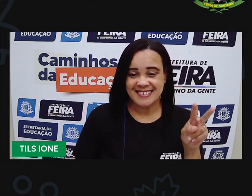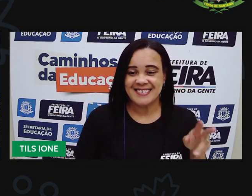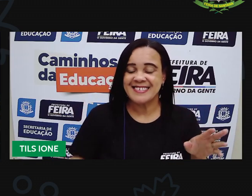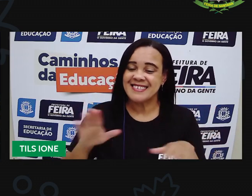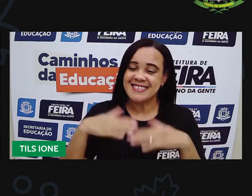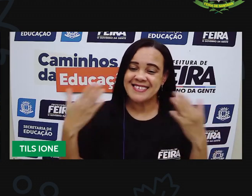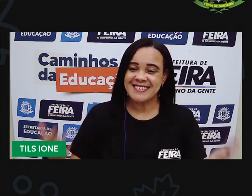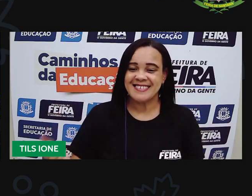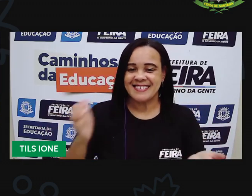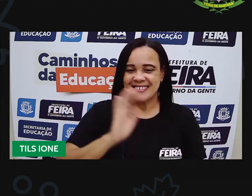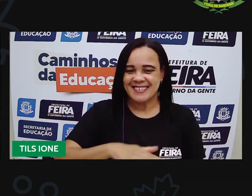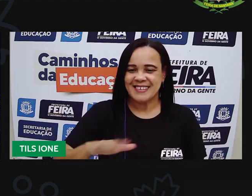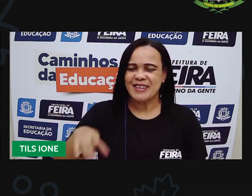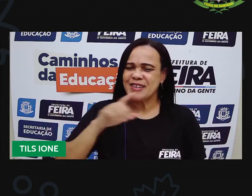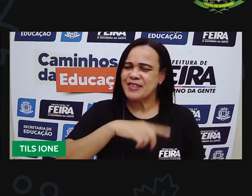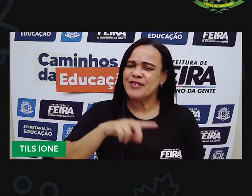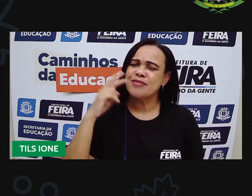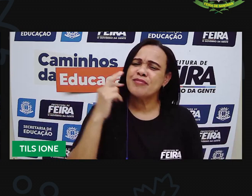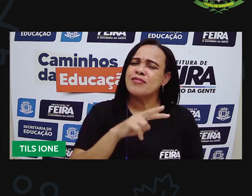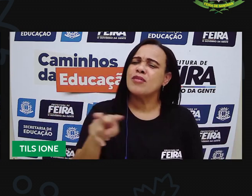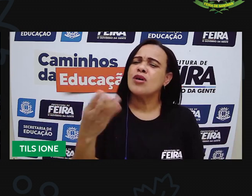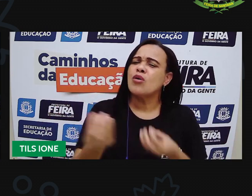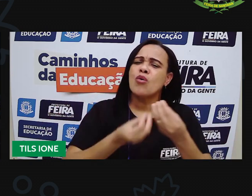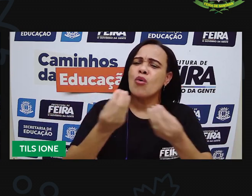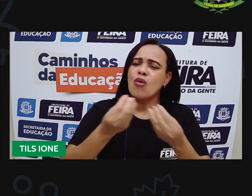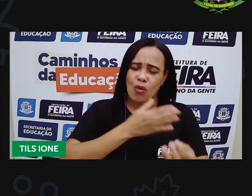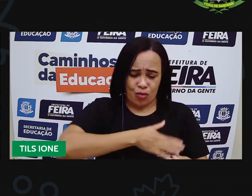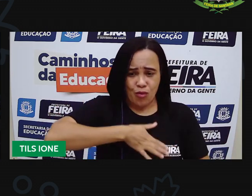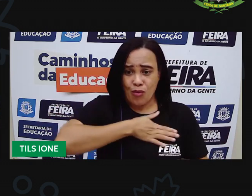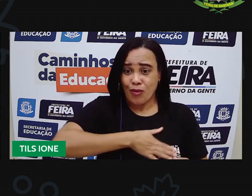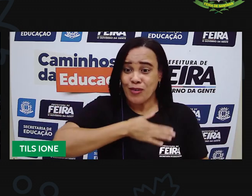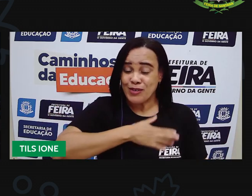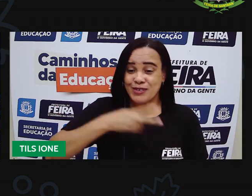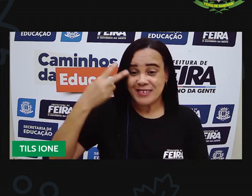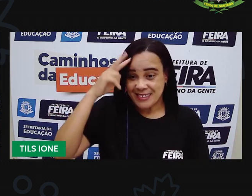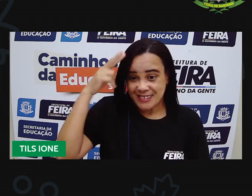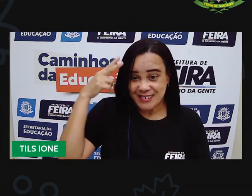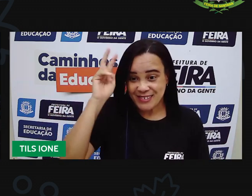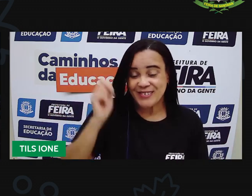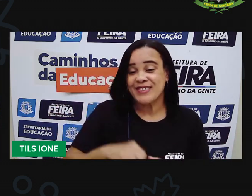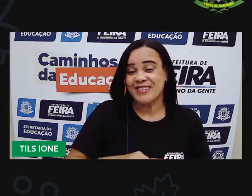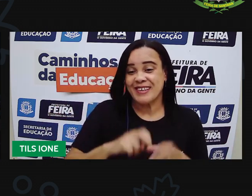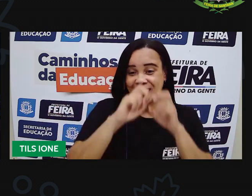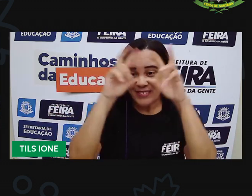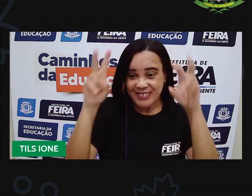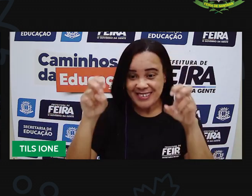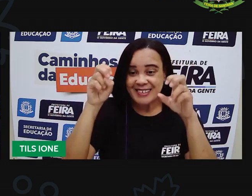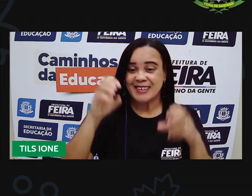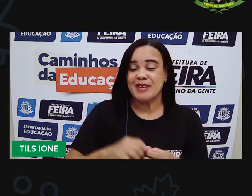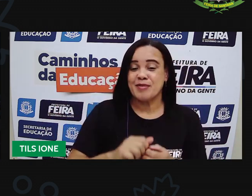Então, criançada, vocês gostaram dessa historinha da Cuca que dançava balé?